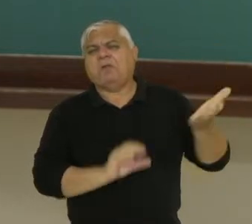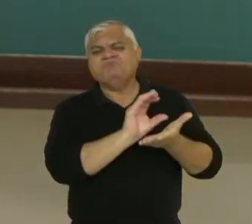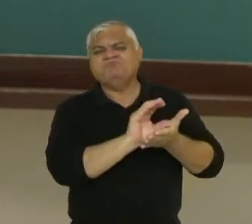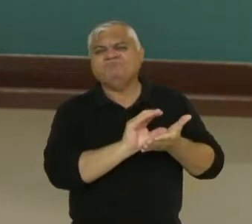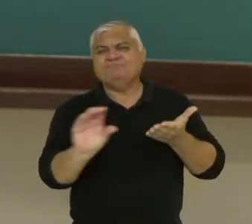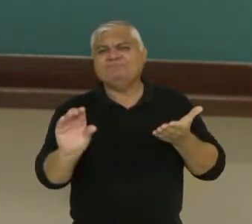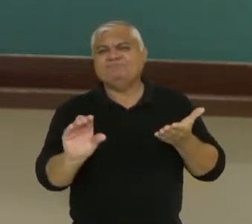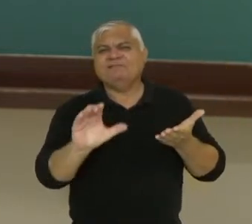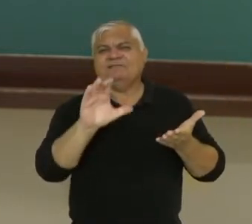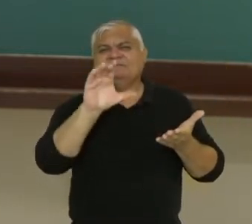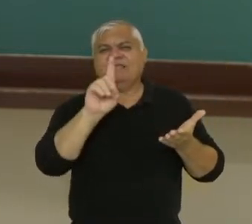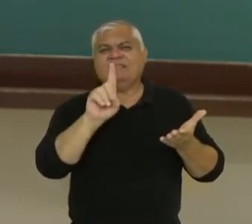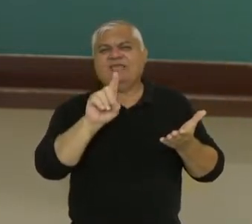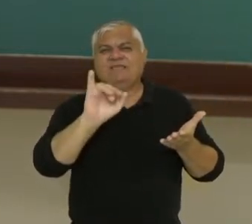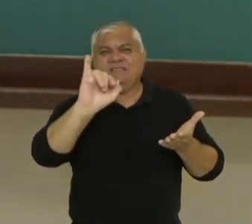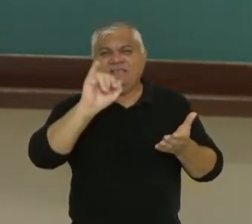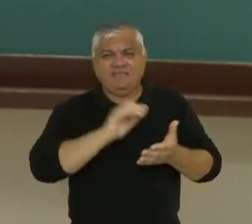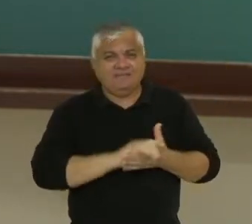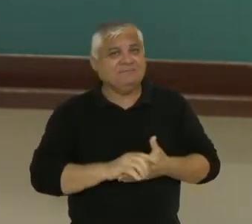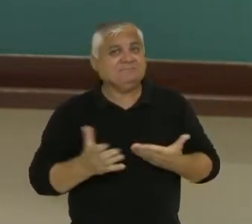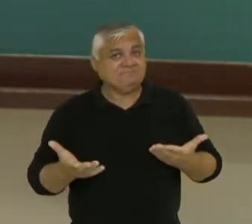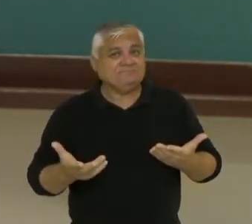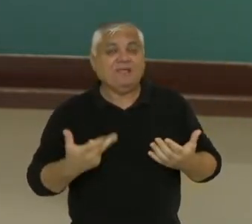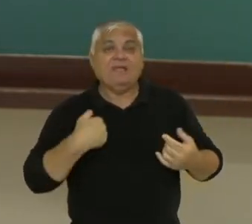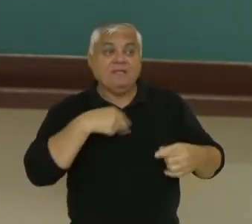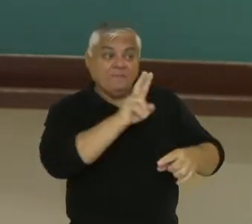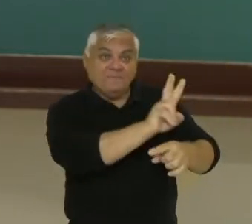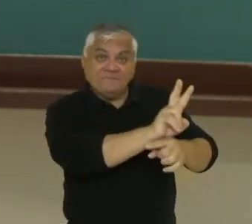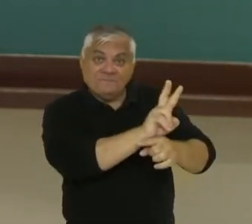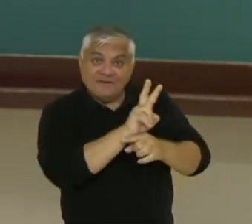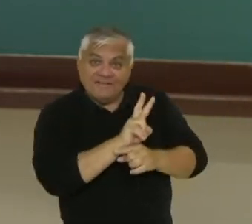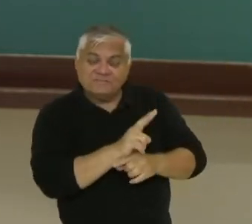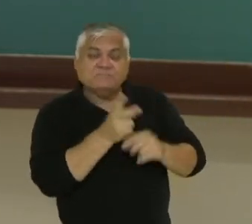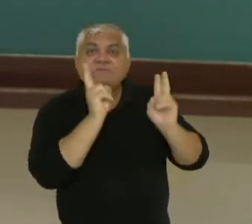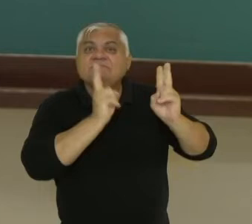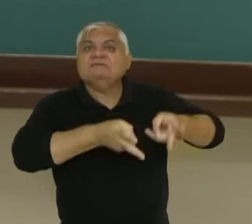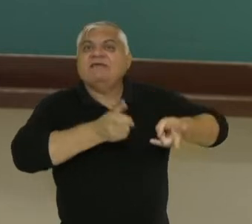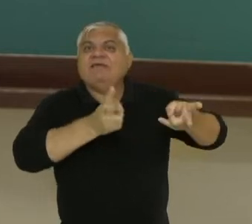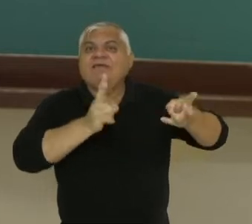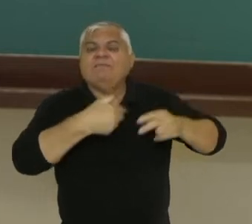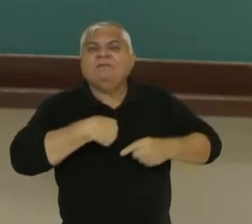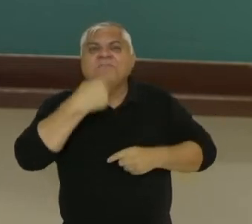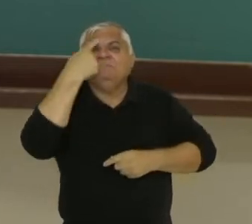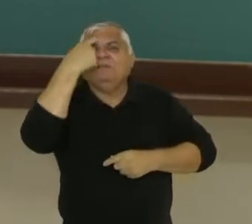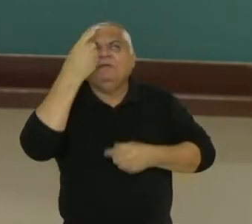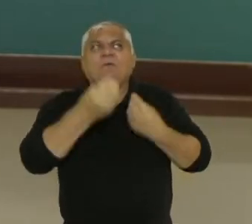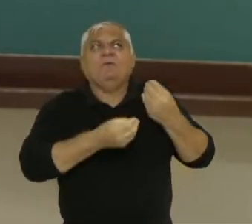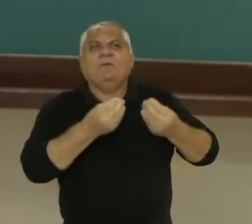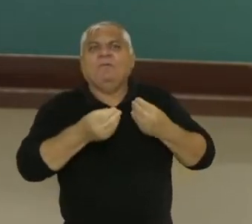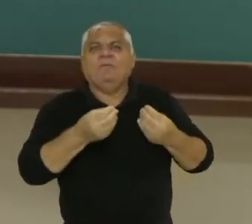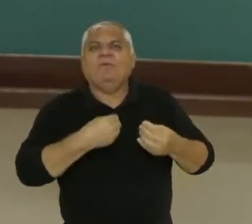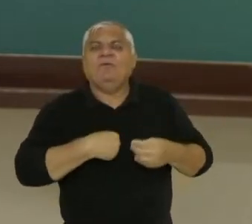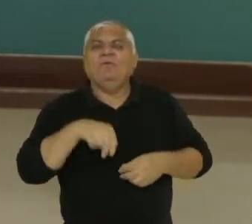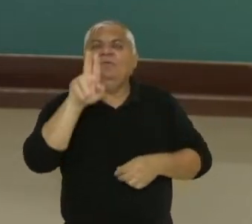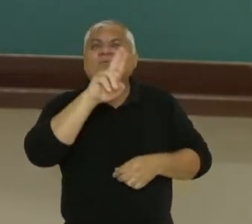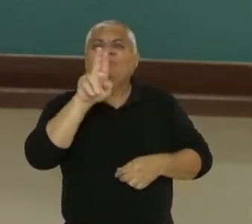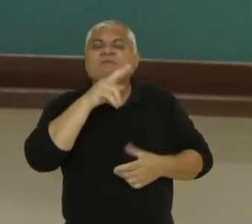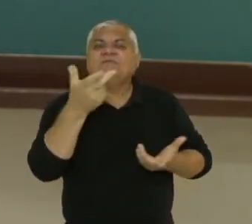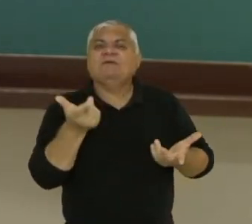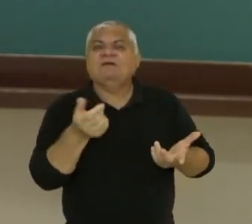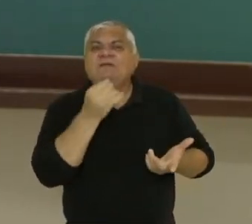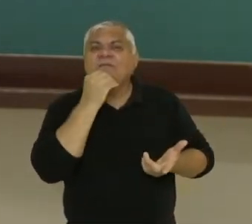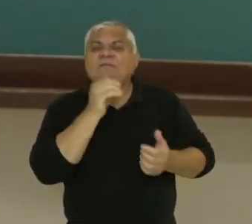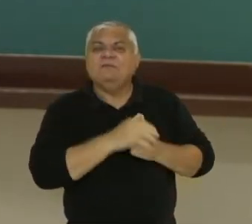E a gente já conversou, por exemplo, de um empréstimo que a gente acaba fazendo sem se tocar, que é quando a gente usa